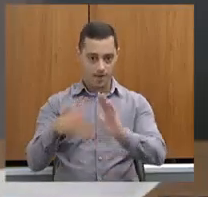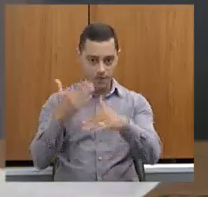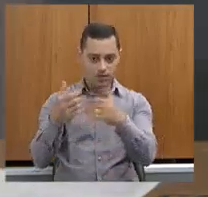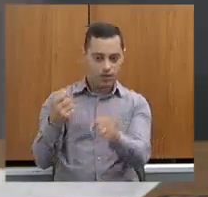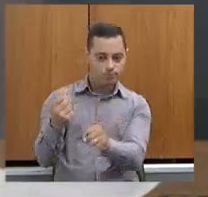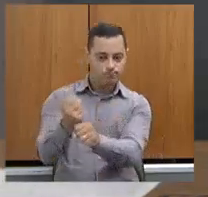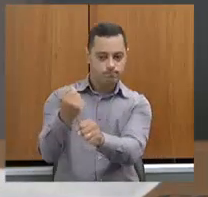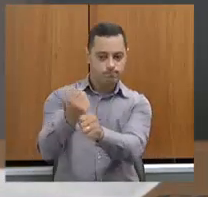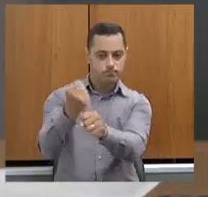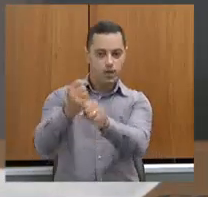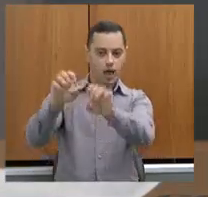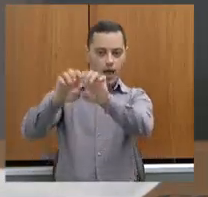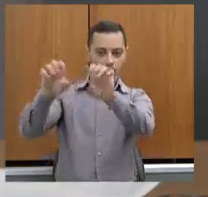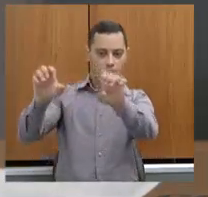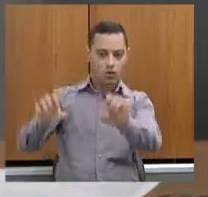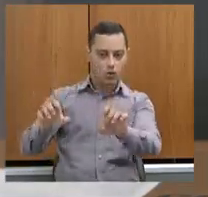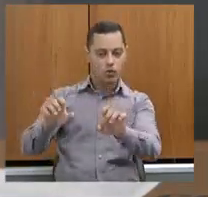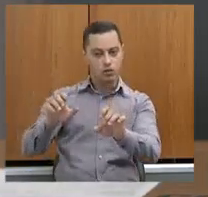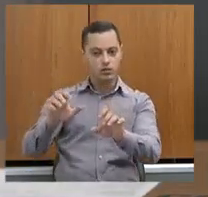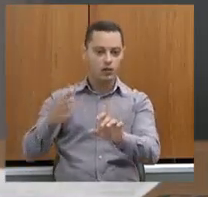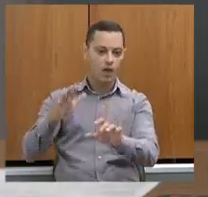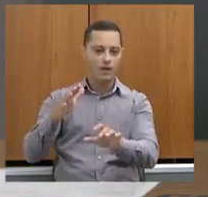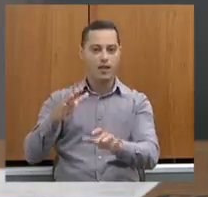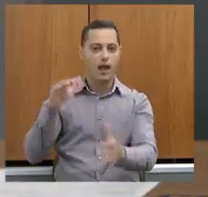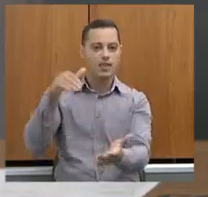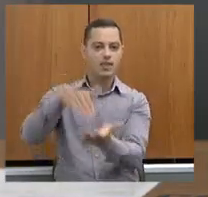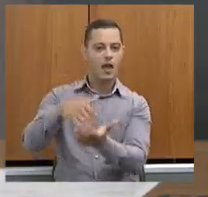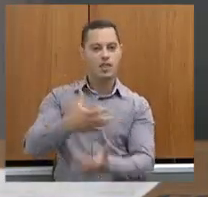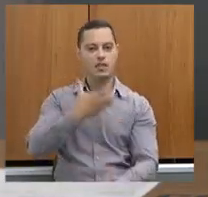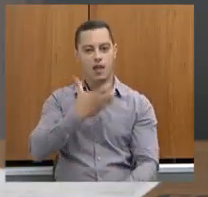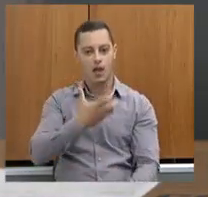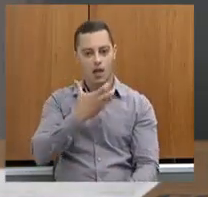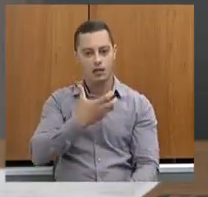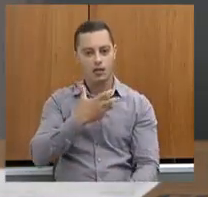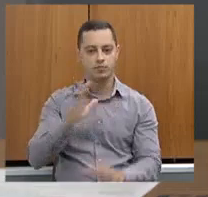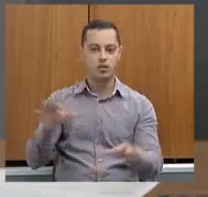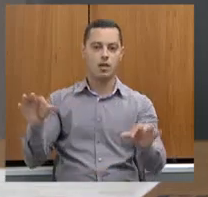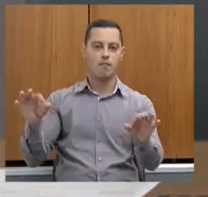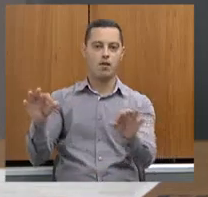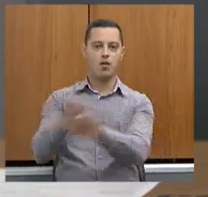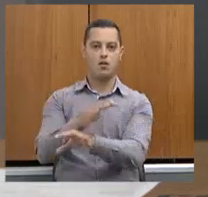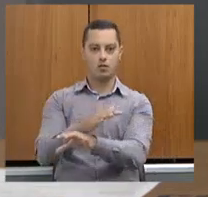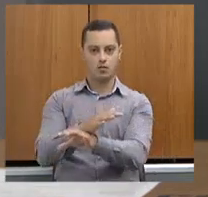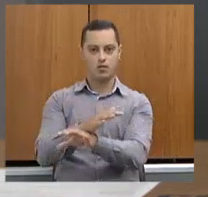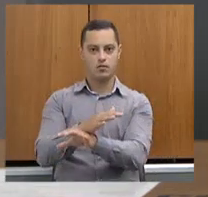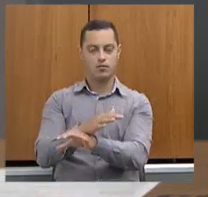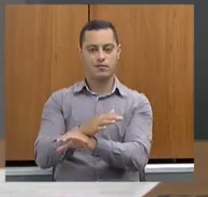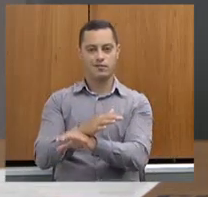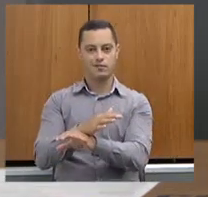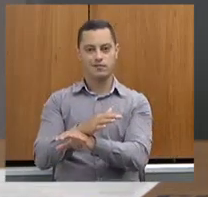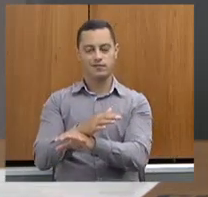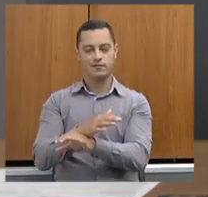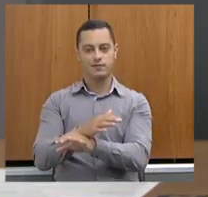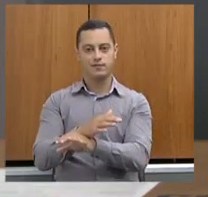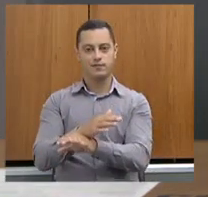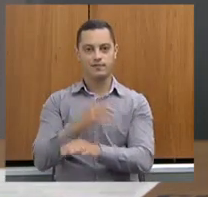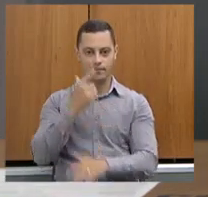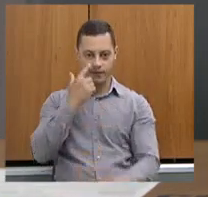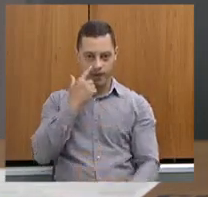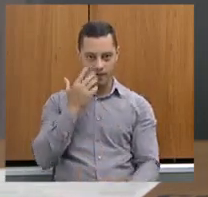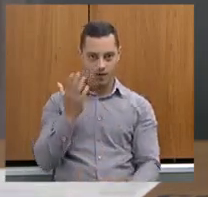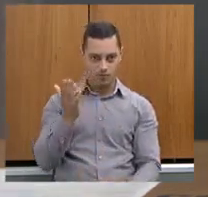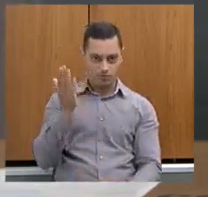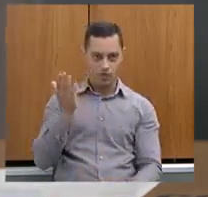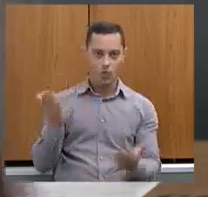quero crer que até o fim de 2023 teremos condição de inaugurar o senhor viu aqui que não que se refere a efetivo